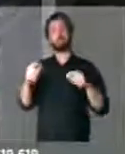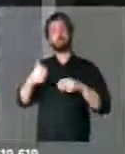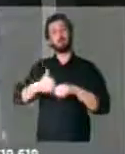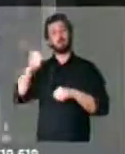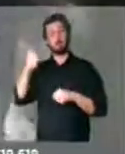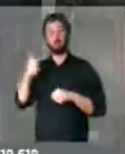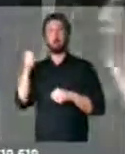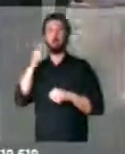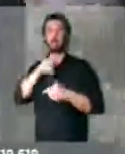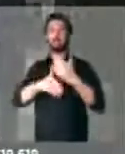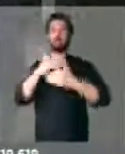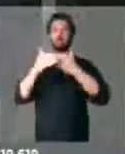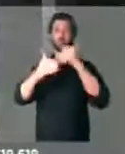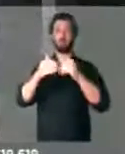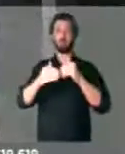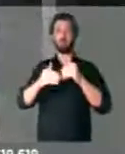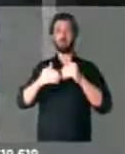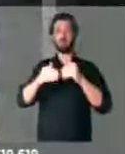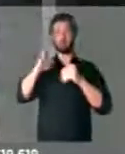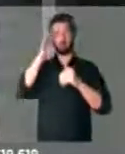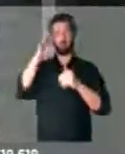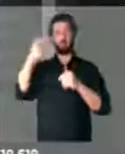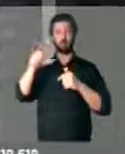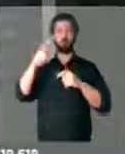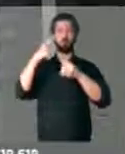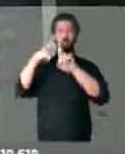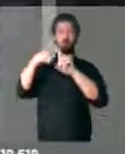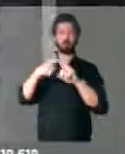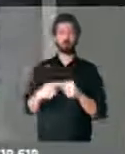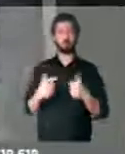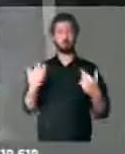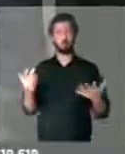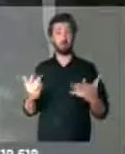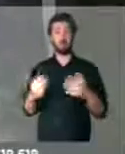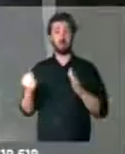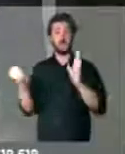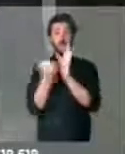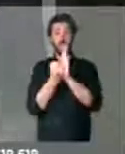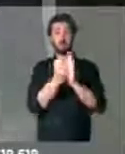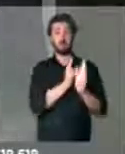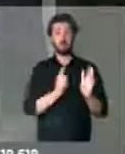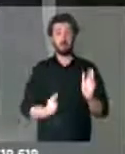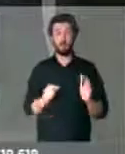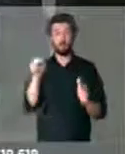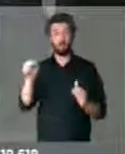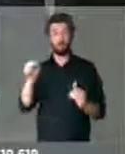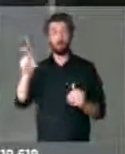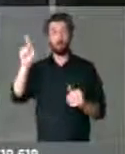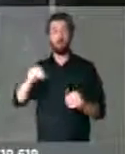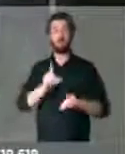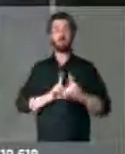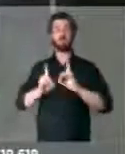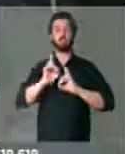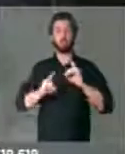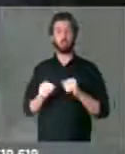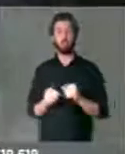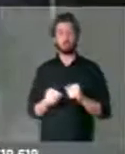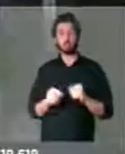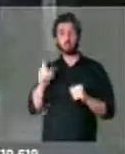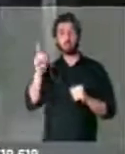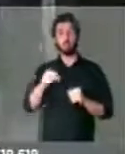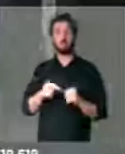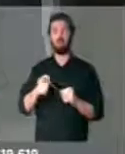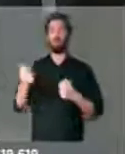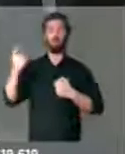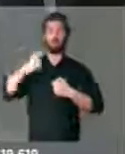possa voltar ao gráfico do crescimento. Assim sendo, a marca deste governo é a marca do diálogo, é a marca